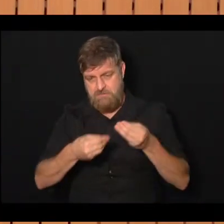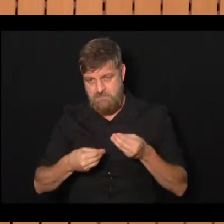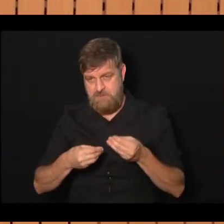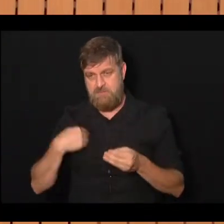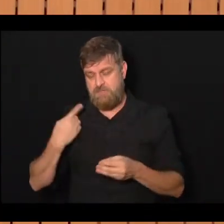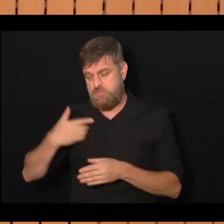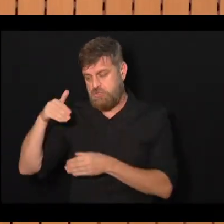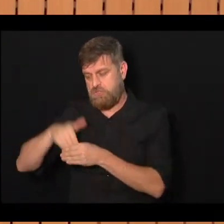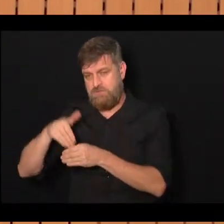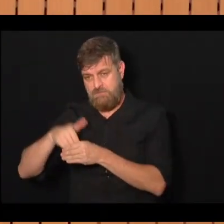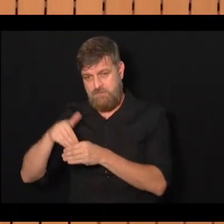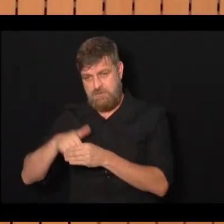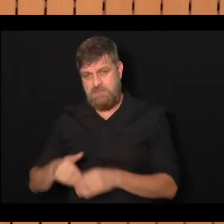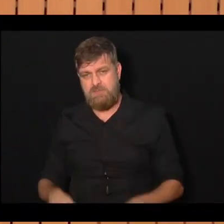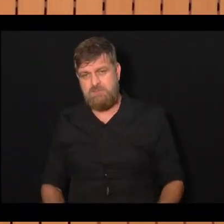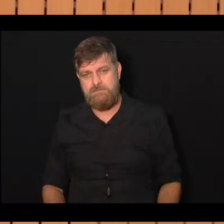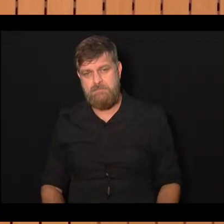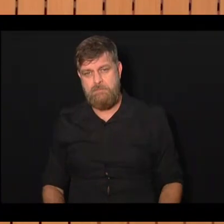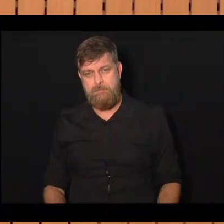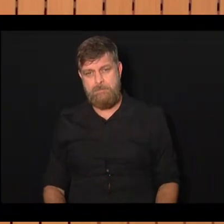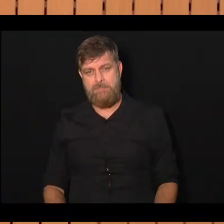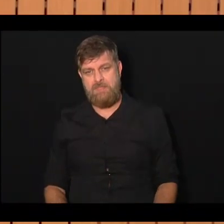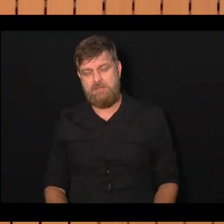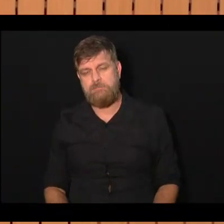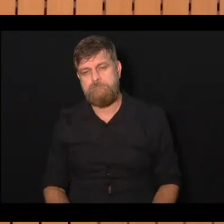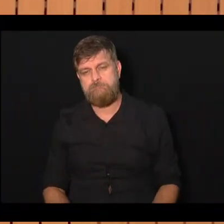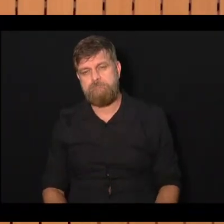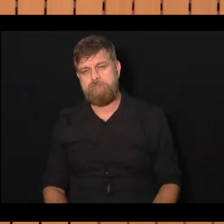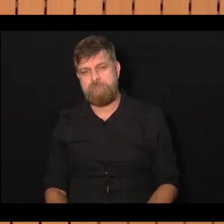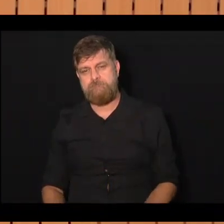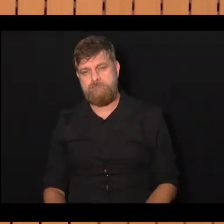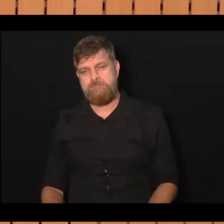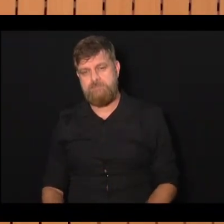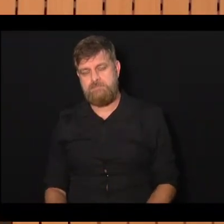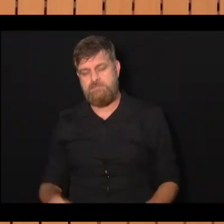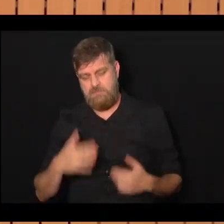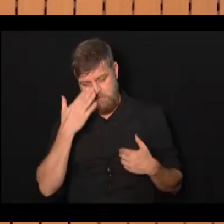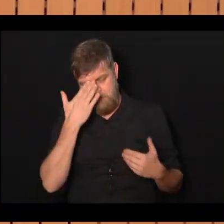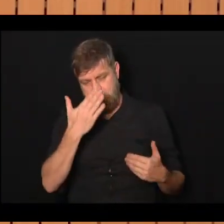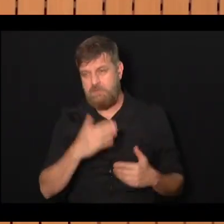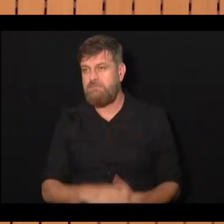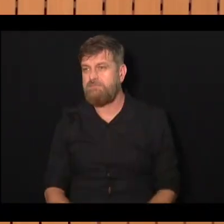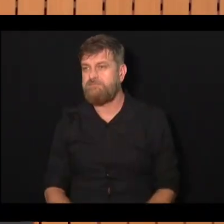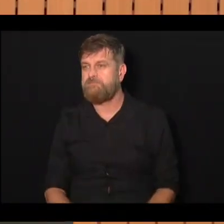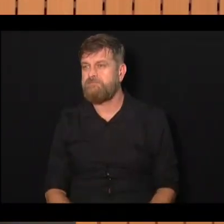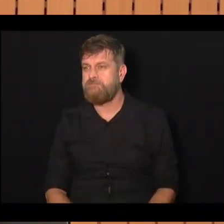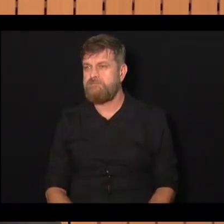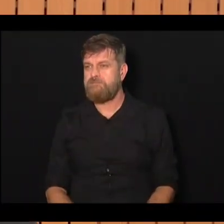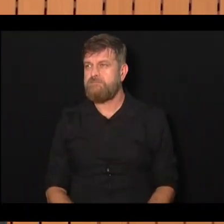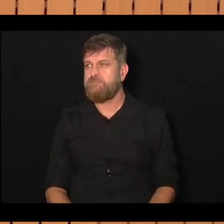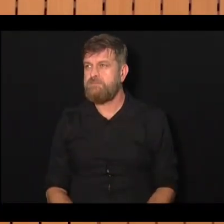dar a tramitação dentro da normalidade aqui na casa. Perfeito. Obrigado, vereador.